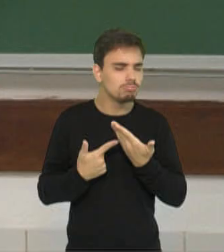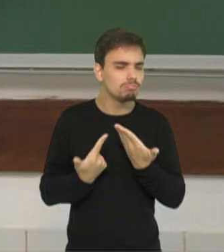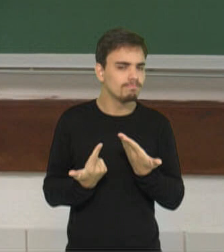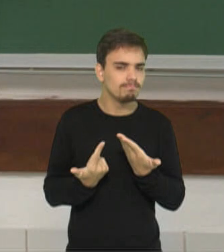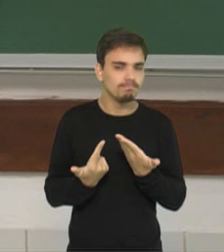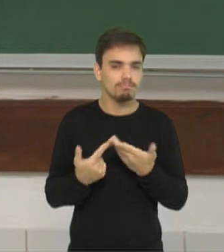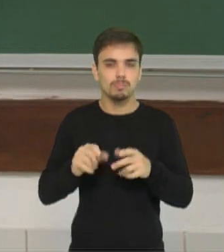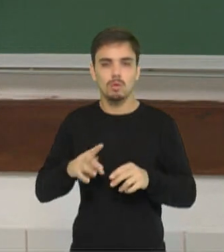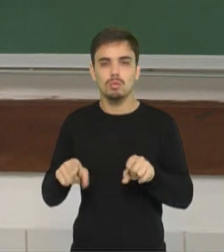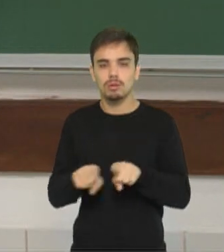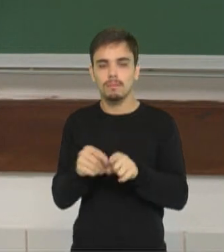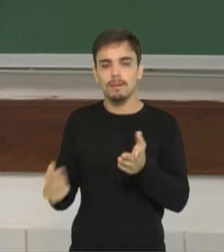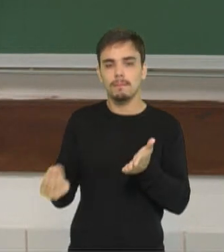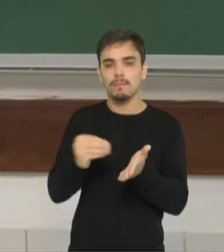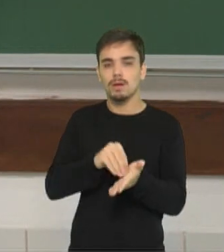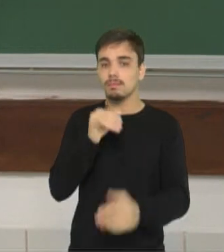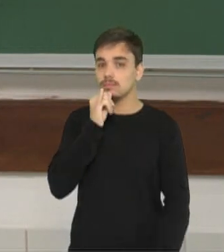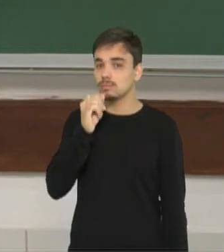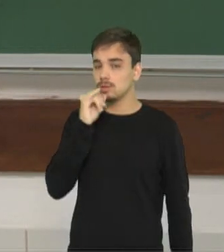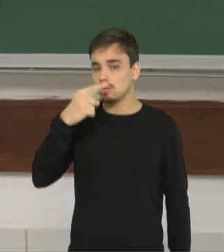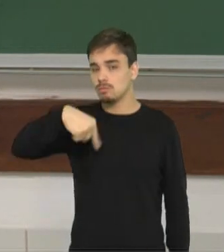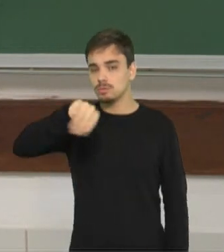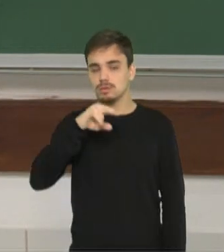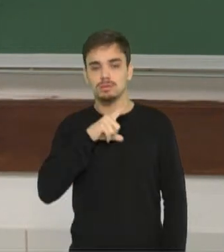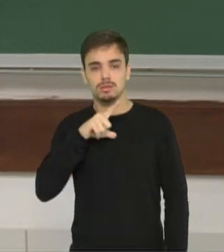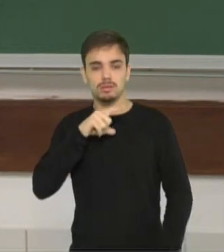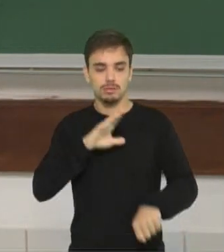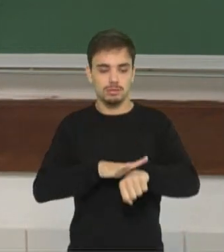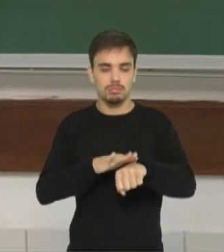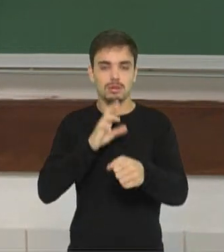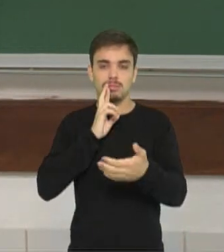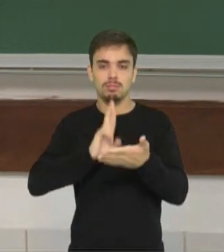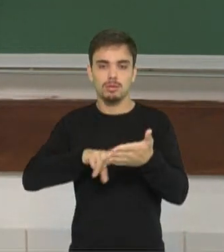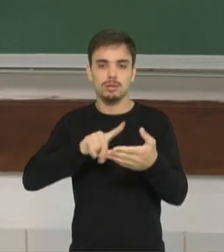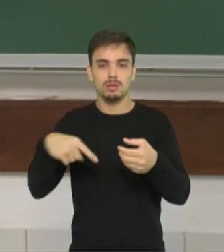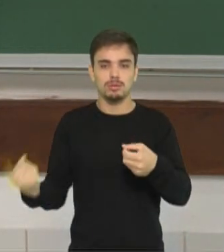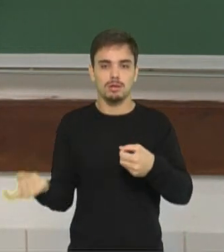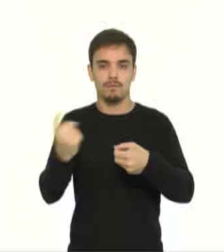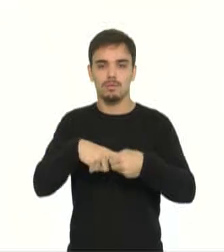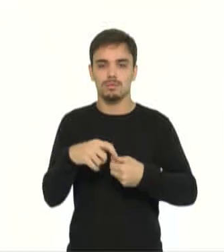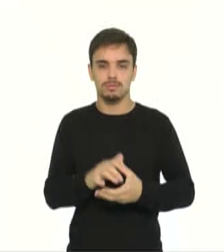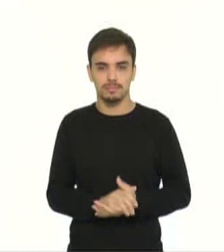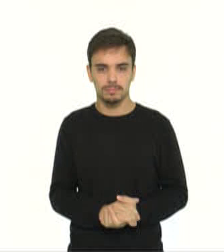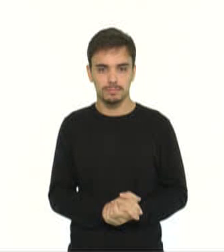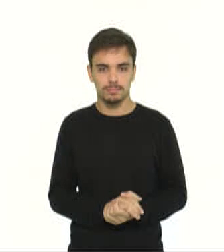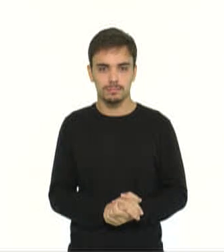para introduzir um exemplo. Vou dar um tempinho aí, já já eu volto para a gente corrigir.